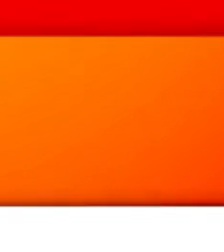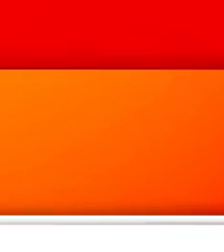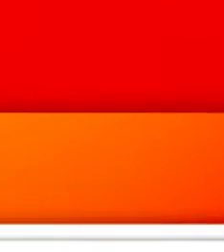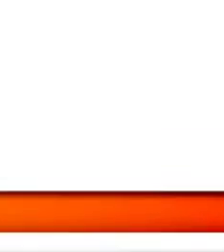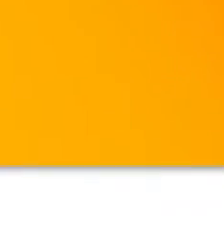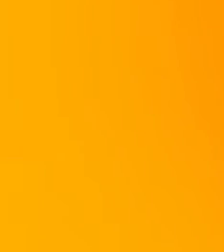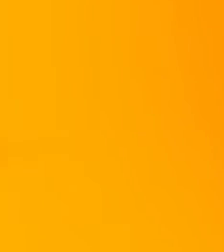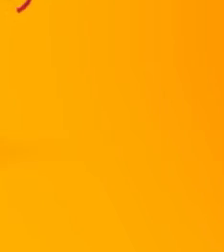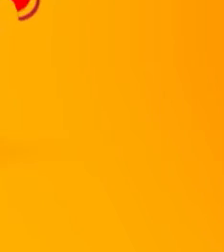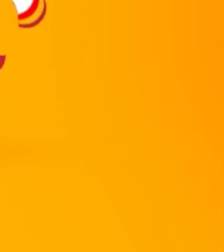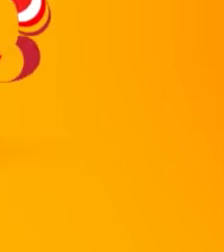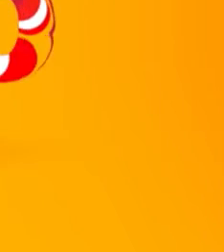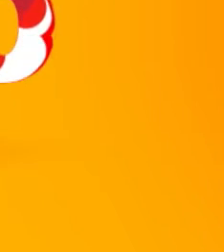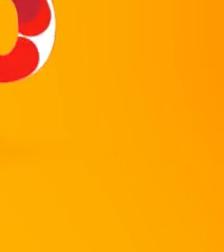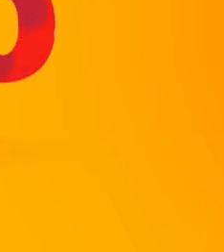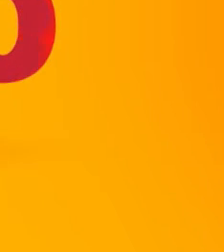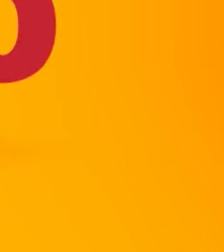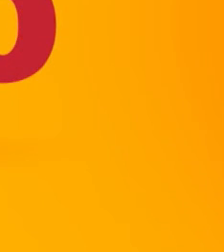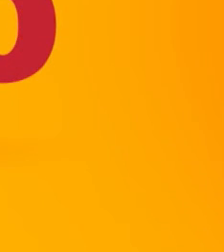ó